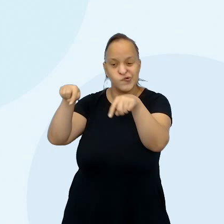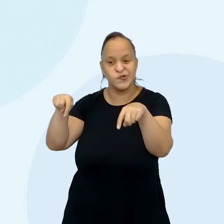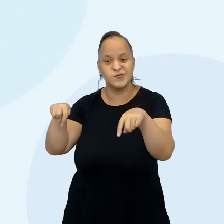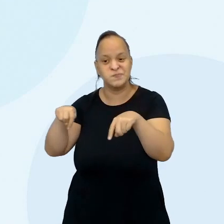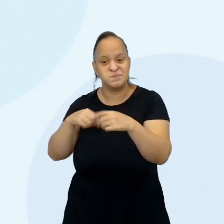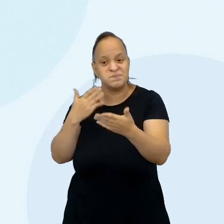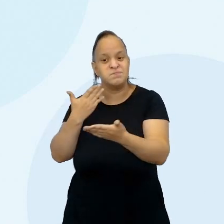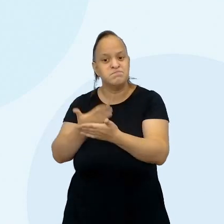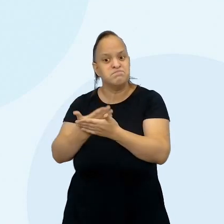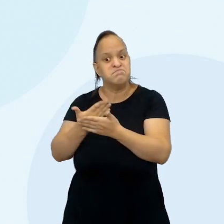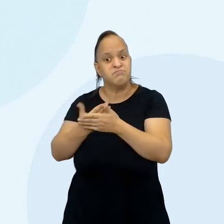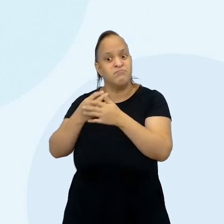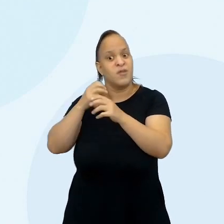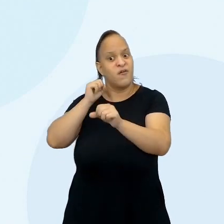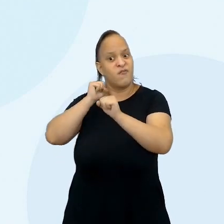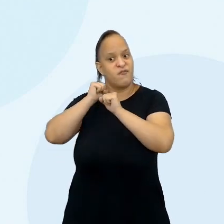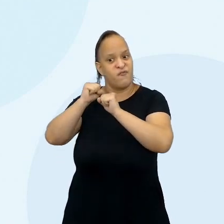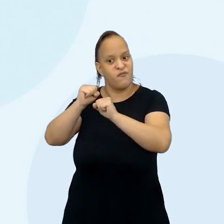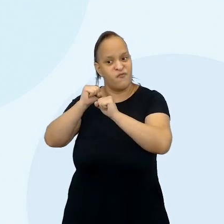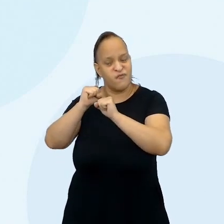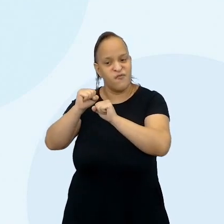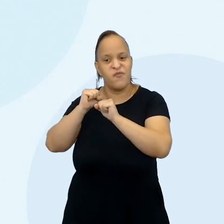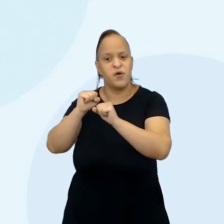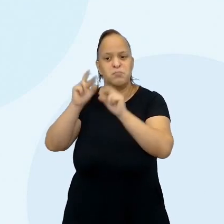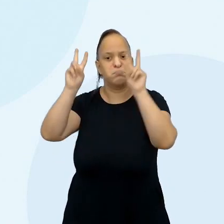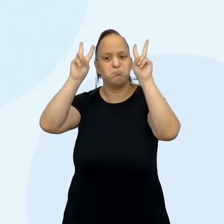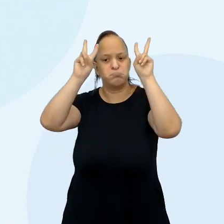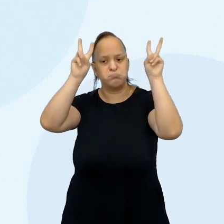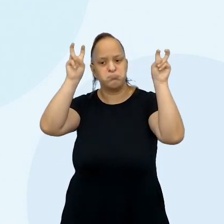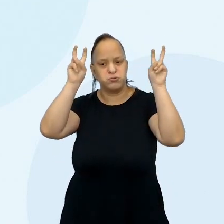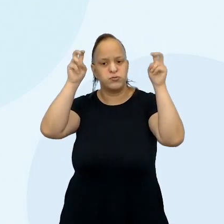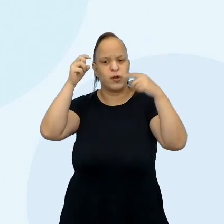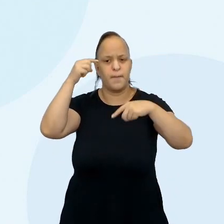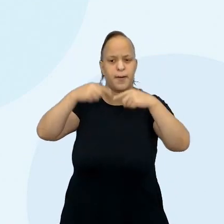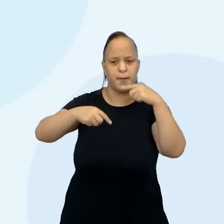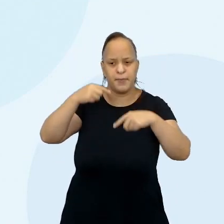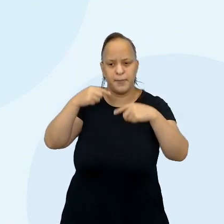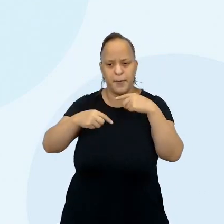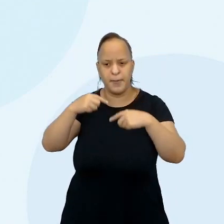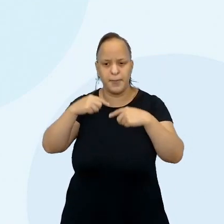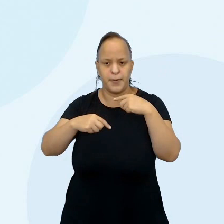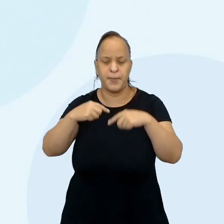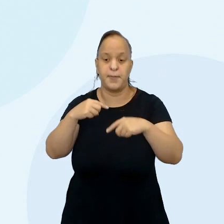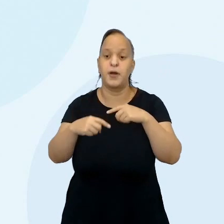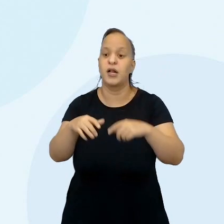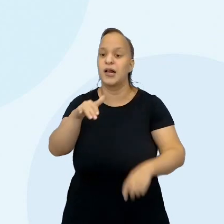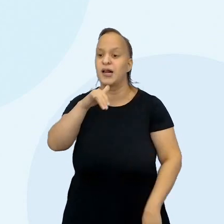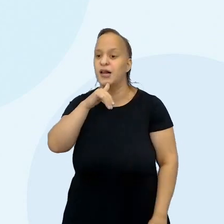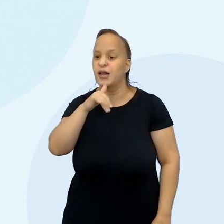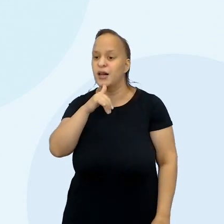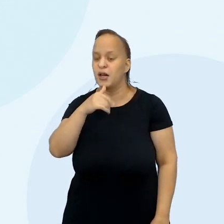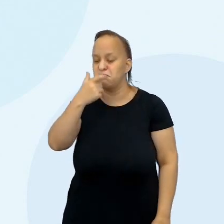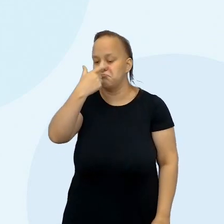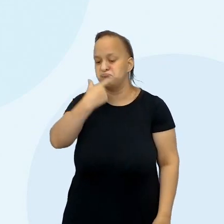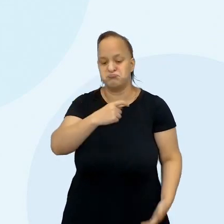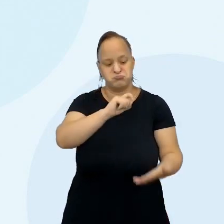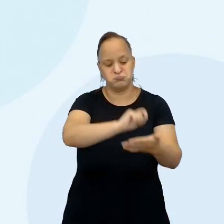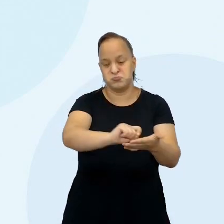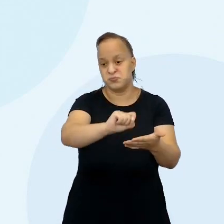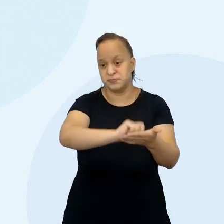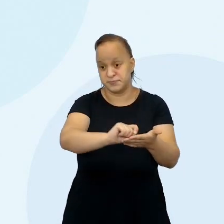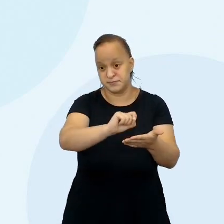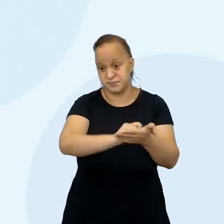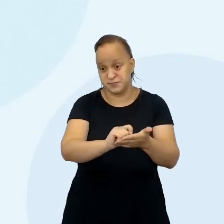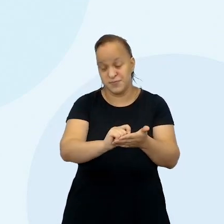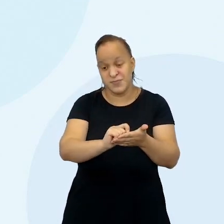ação potente de compreensão acerca do tema abordado. Então, eu só vou conseguir utilizar esse diário